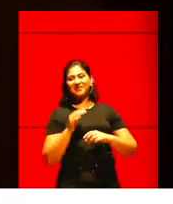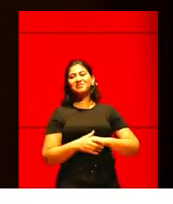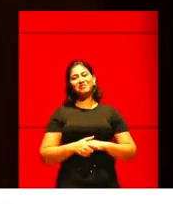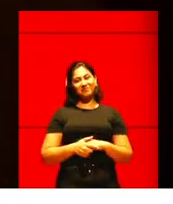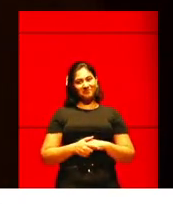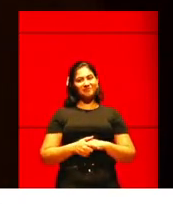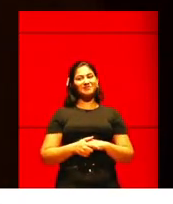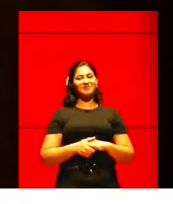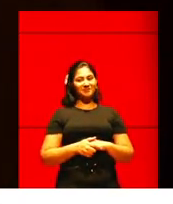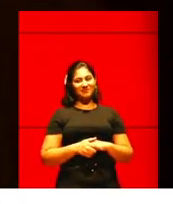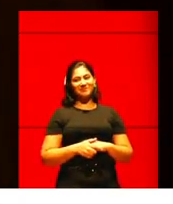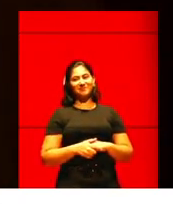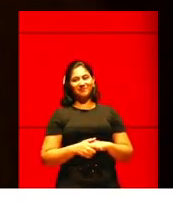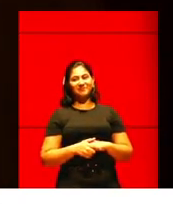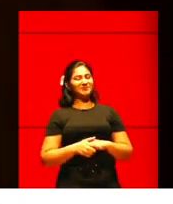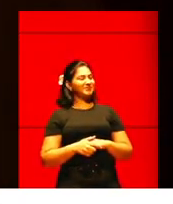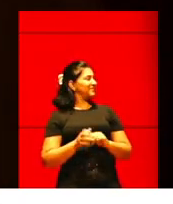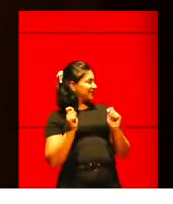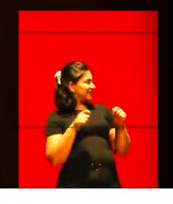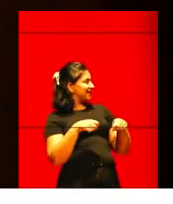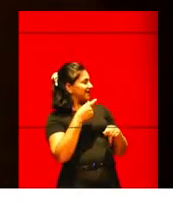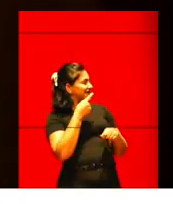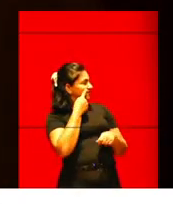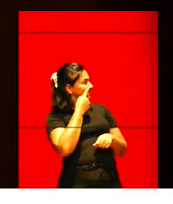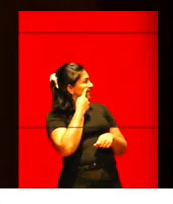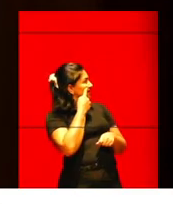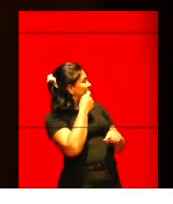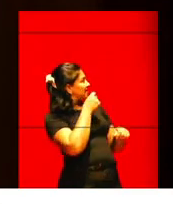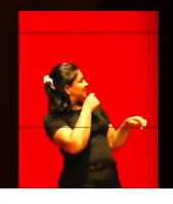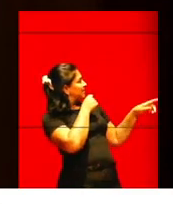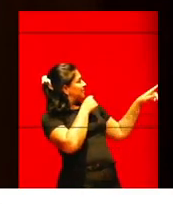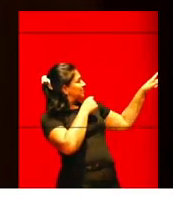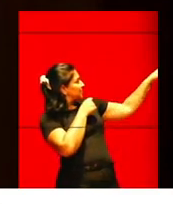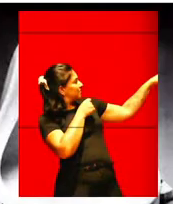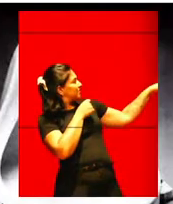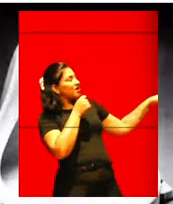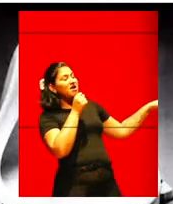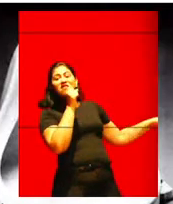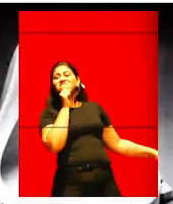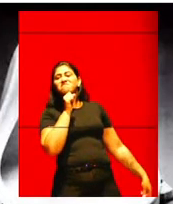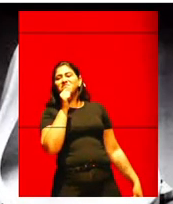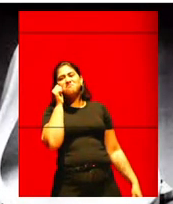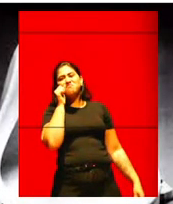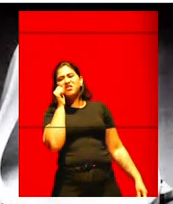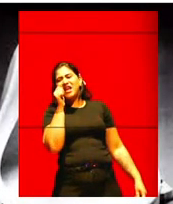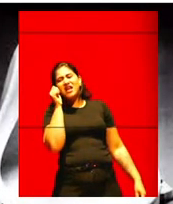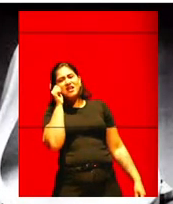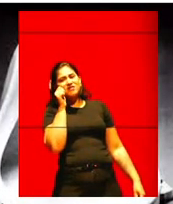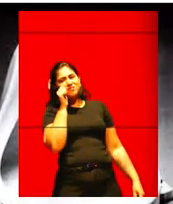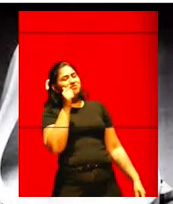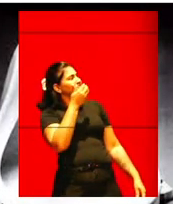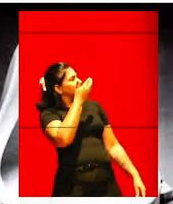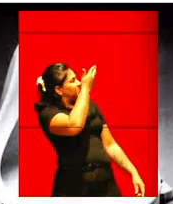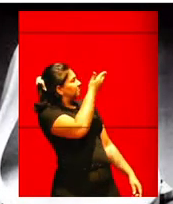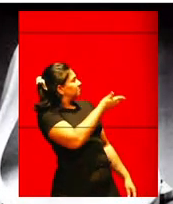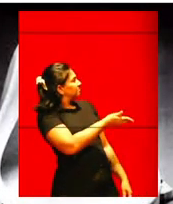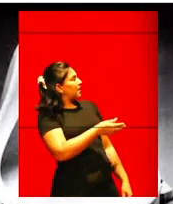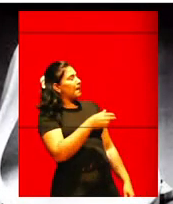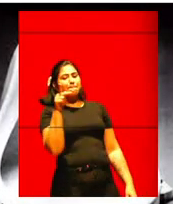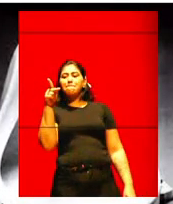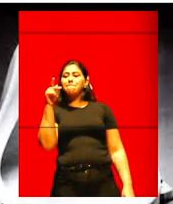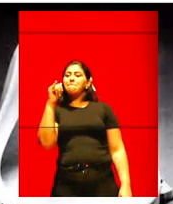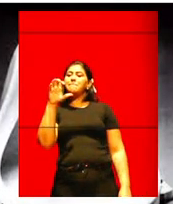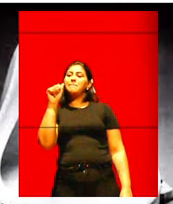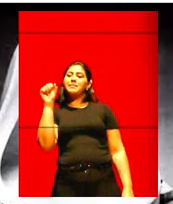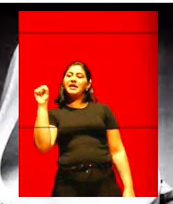lá, o que eu falei da geometria, dá pra ver daí? As Senhoras de Avignon, do Picasso. Aquela obra que todo mundo conhece, tem até